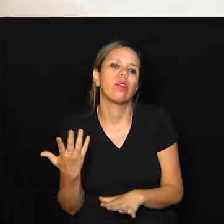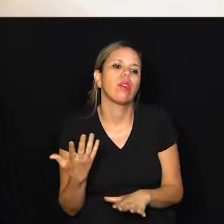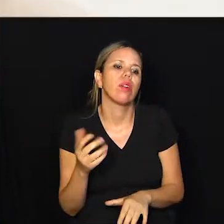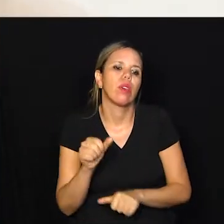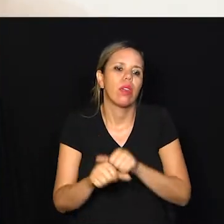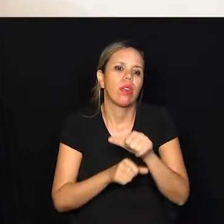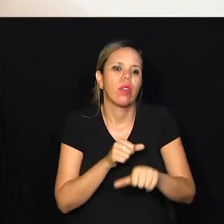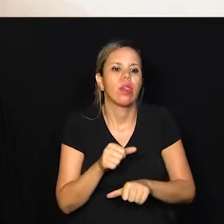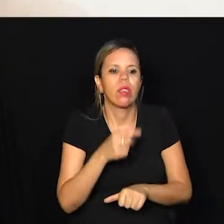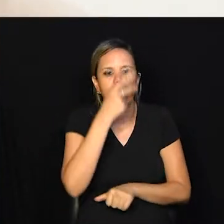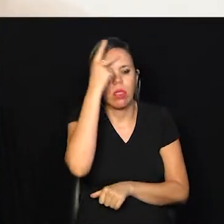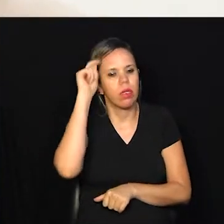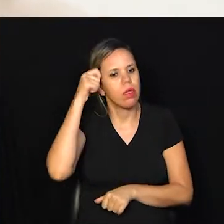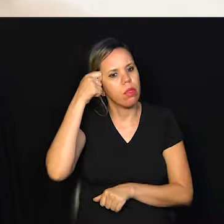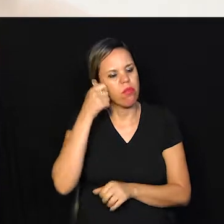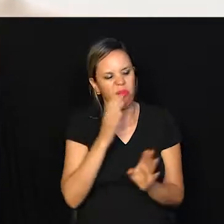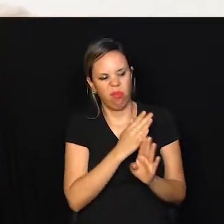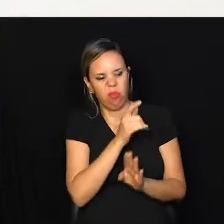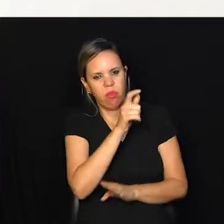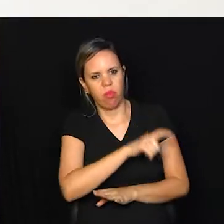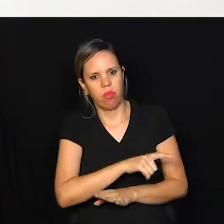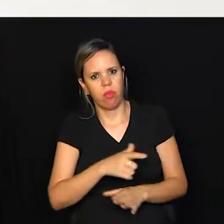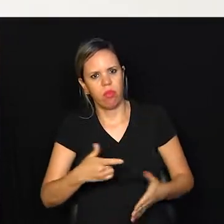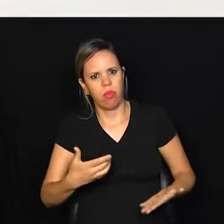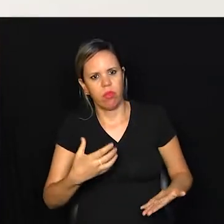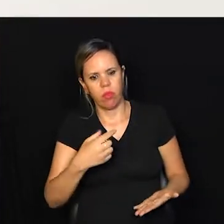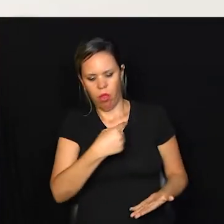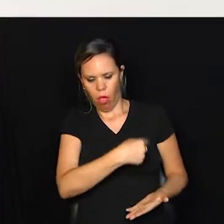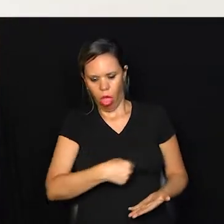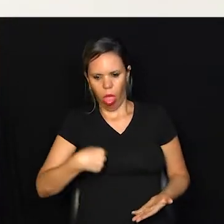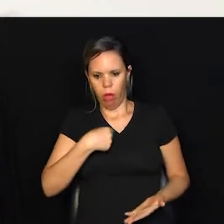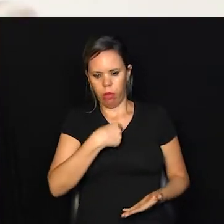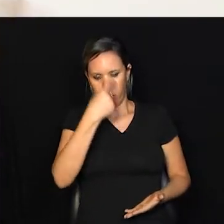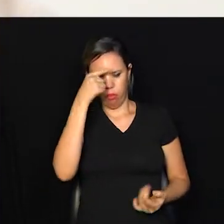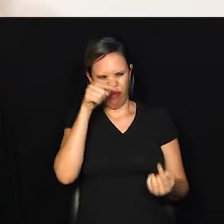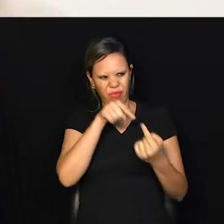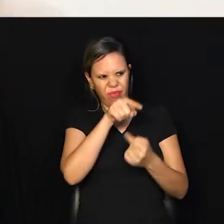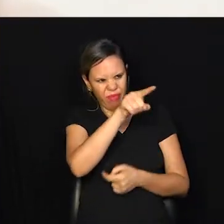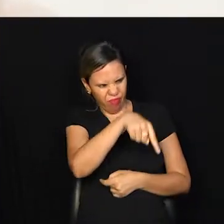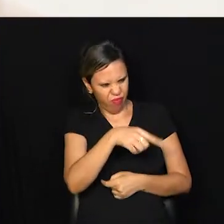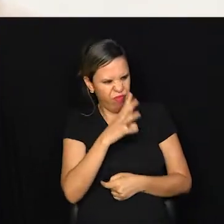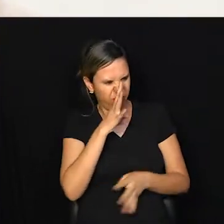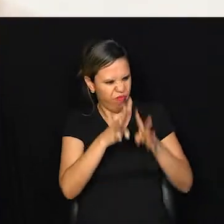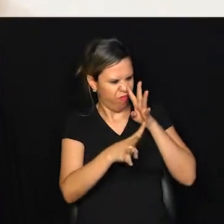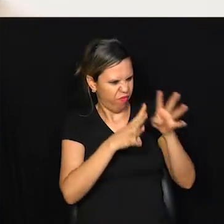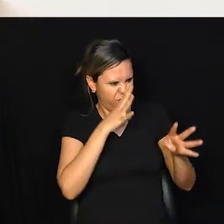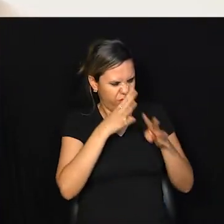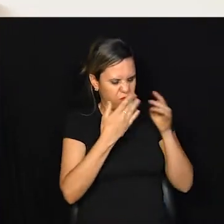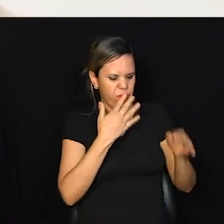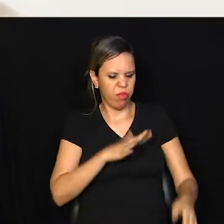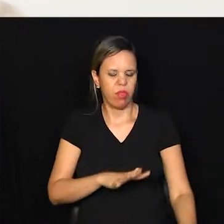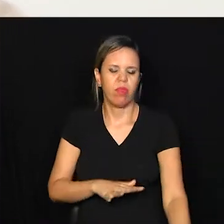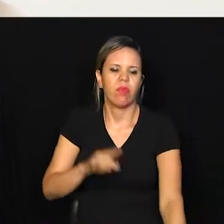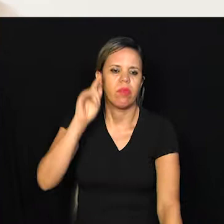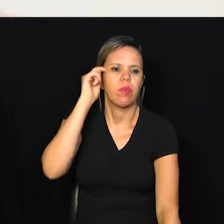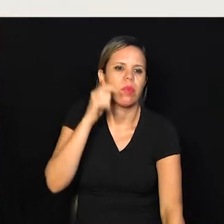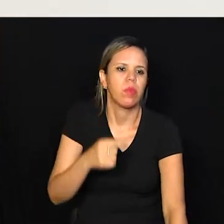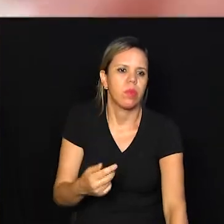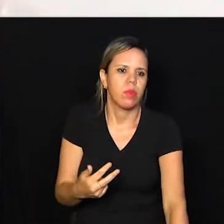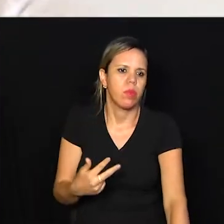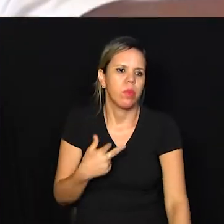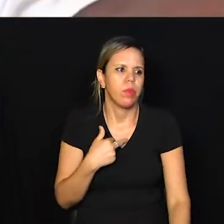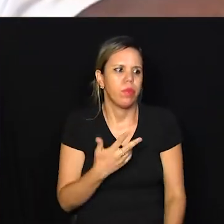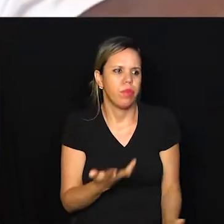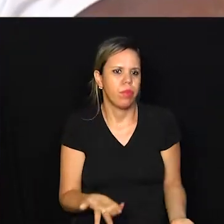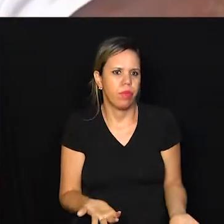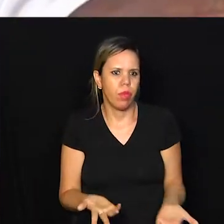A pessoa negra se suspeita, parece que já nasceu com um alvo no peito, né? A pessoa negra, né? A criança negra está num lugar que não